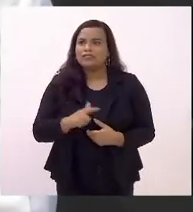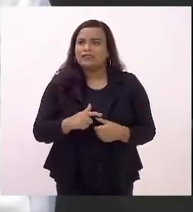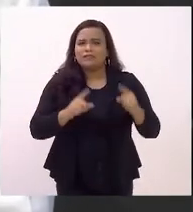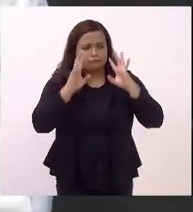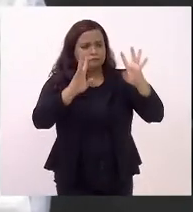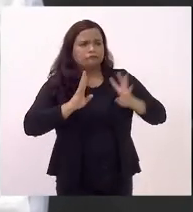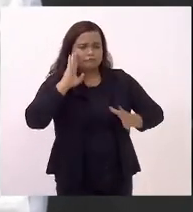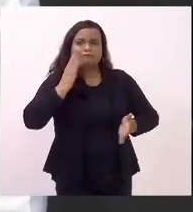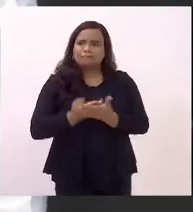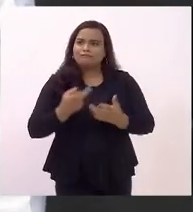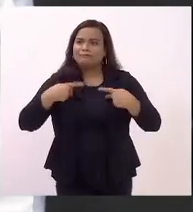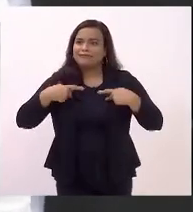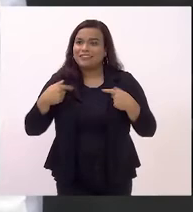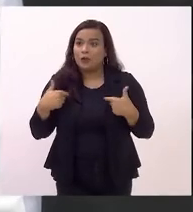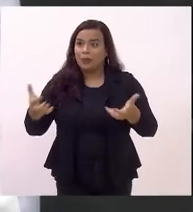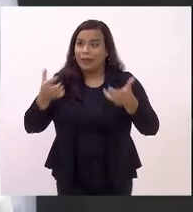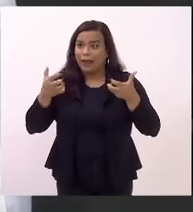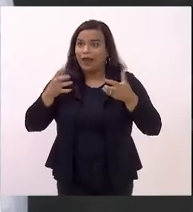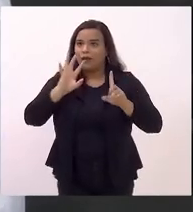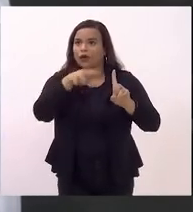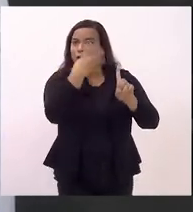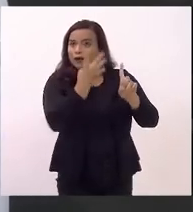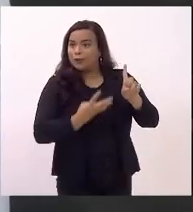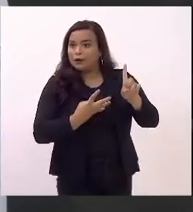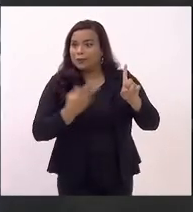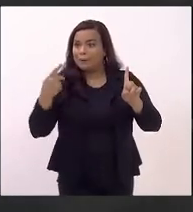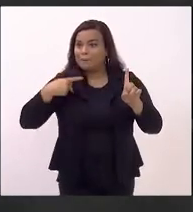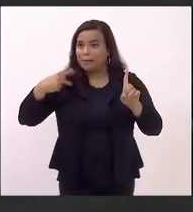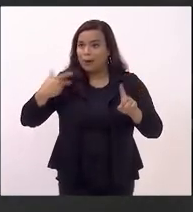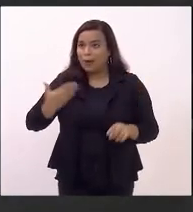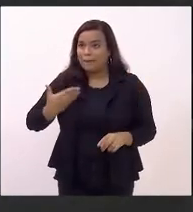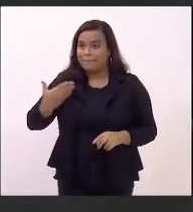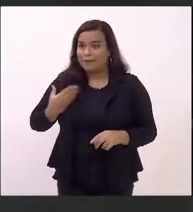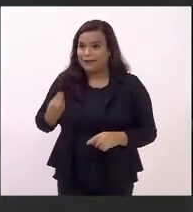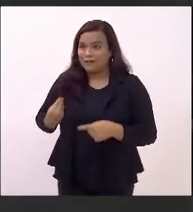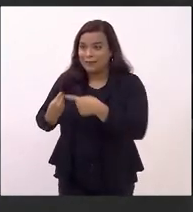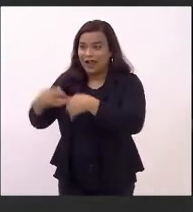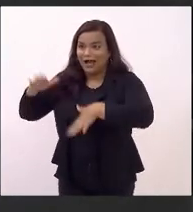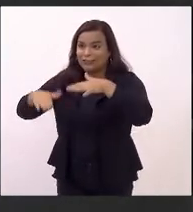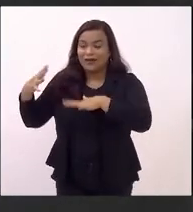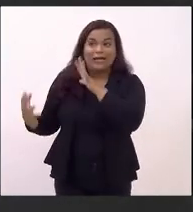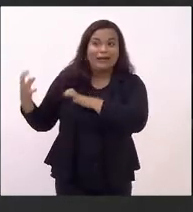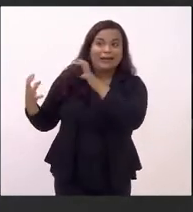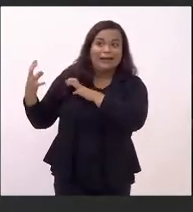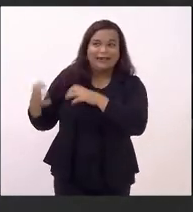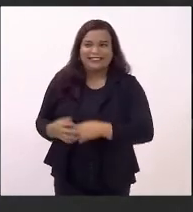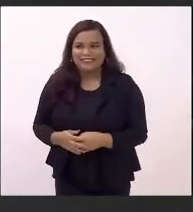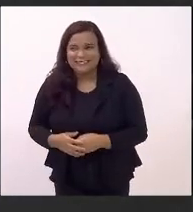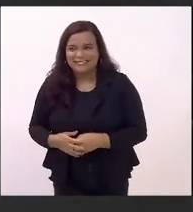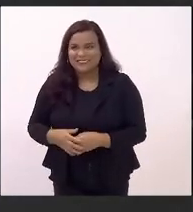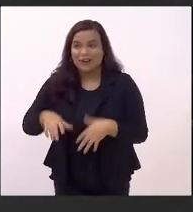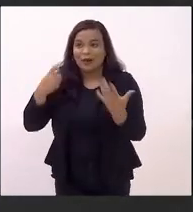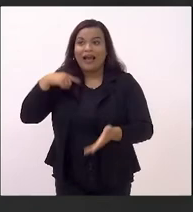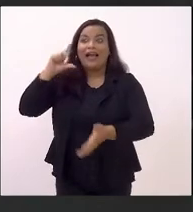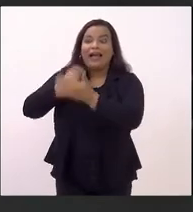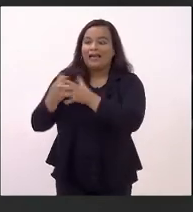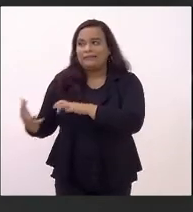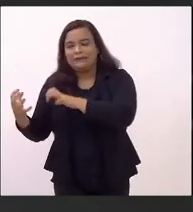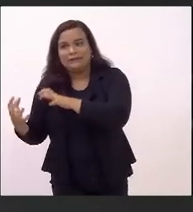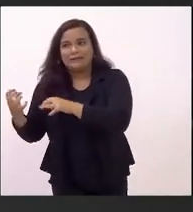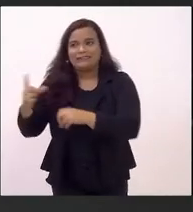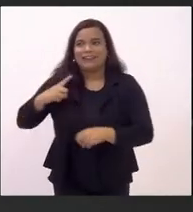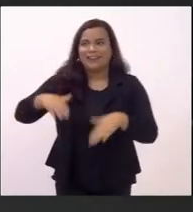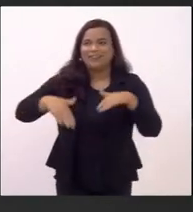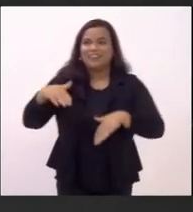E eu quero homenageá-las a partir de um grande amigo que está aqui. Às vezes briga comigo quando eu vou tomar uma certa decisão. Ele